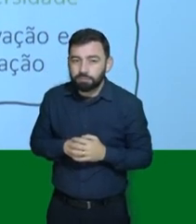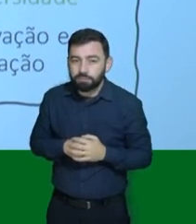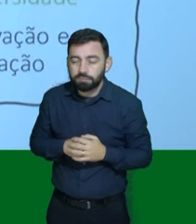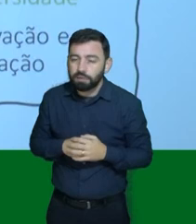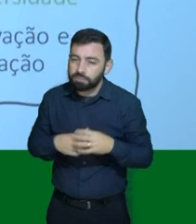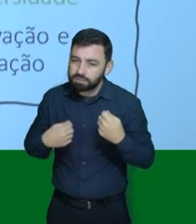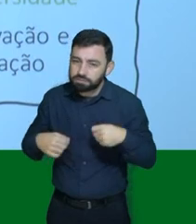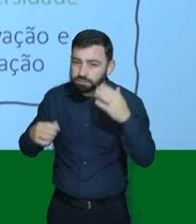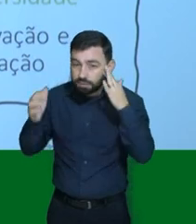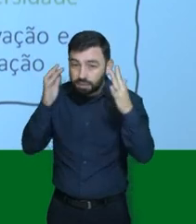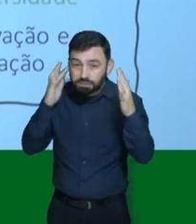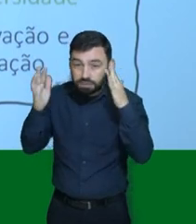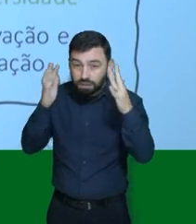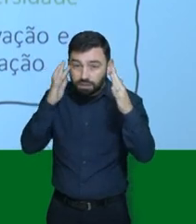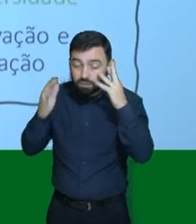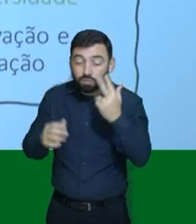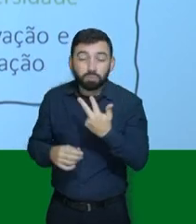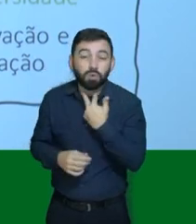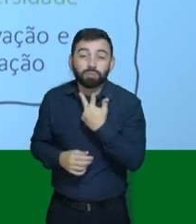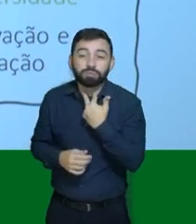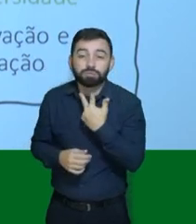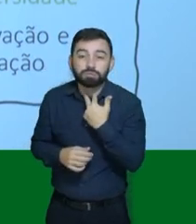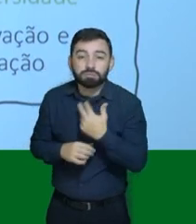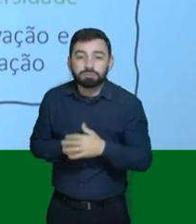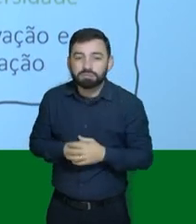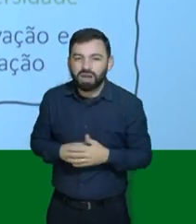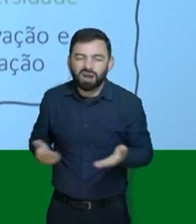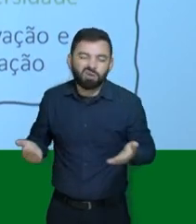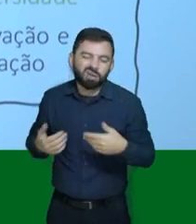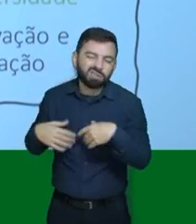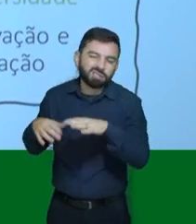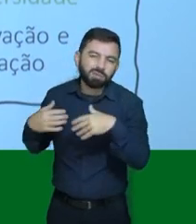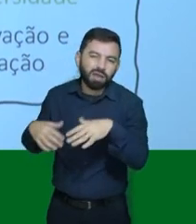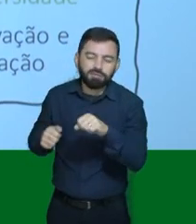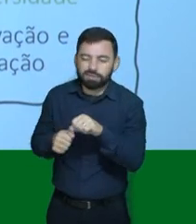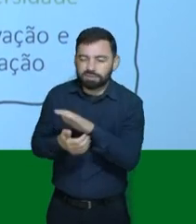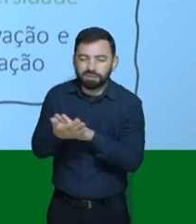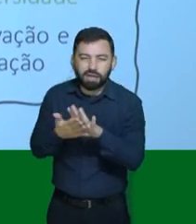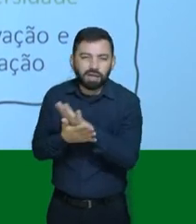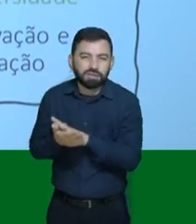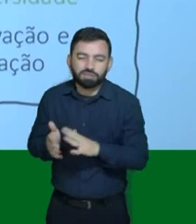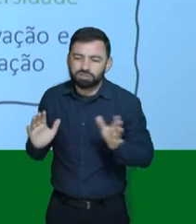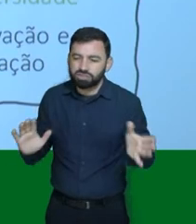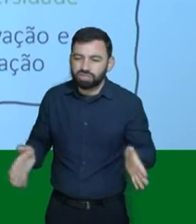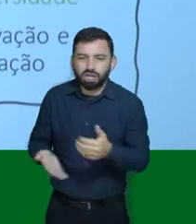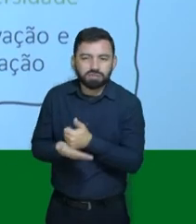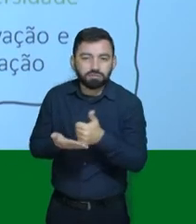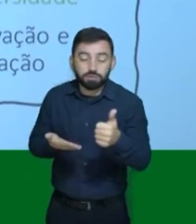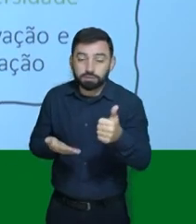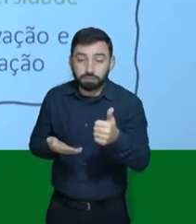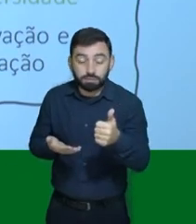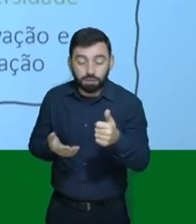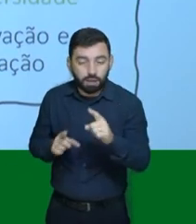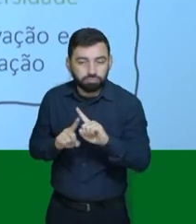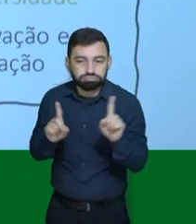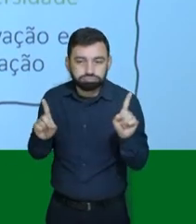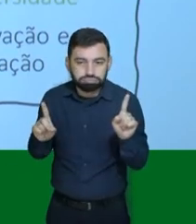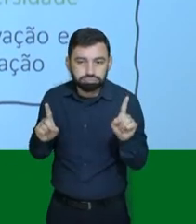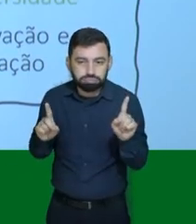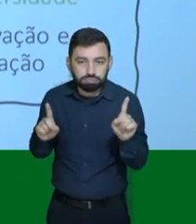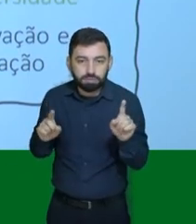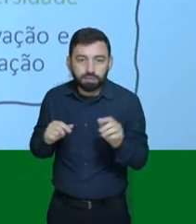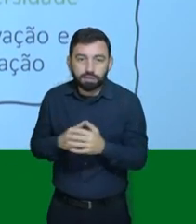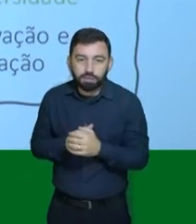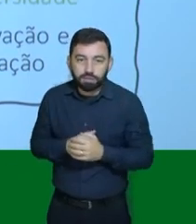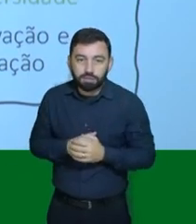que imaginar. Né? Não podemos... Ah, então, deixa para lá, não vou fazer mais nada, porque já está tudo perdido. Não, não está. Tá?